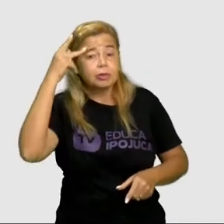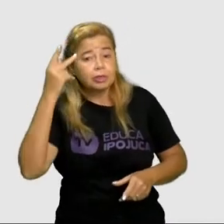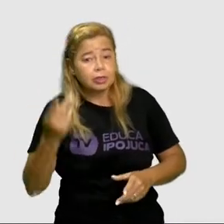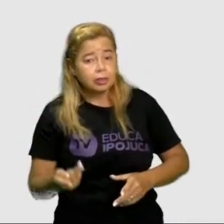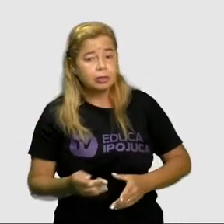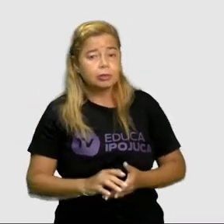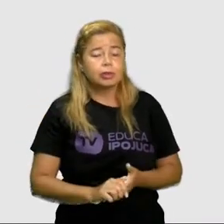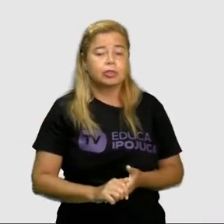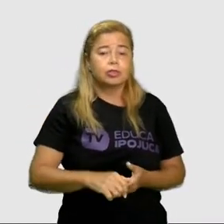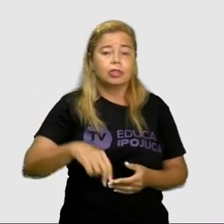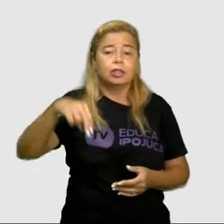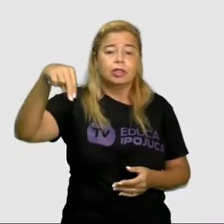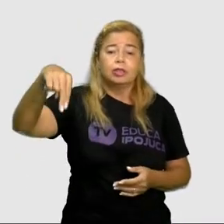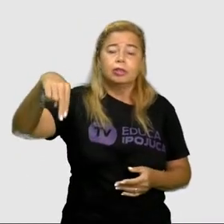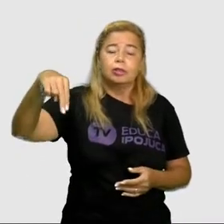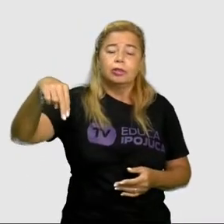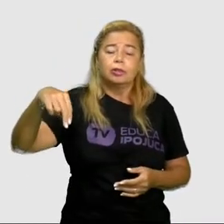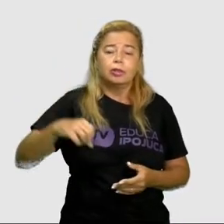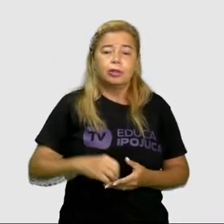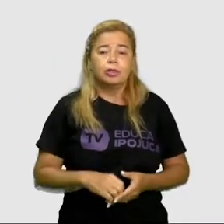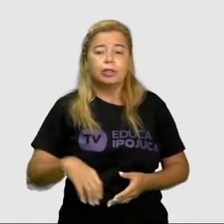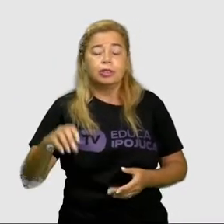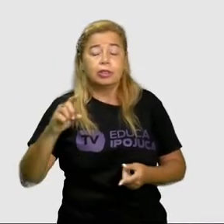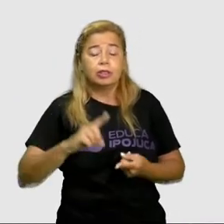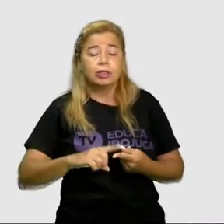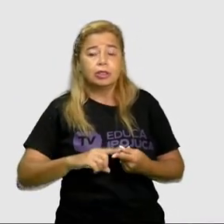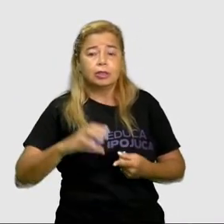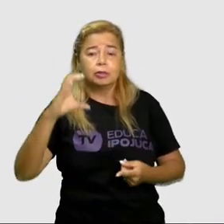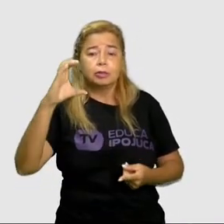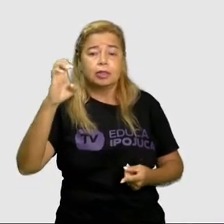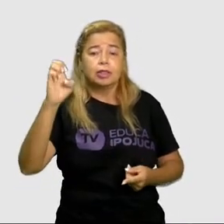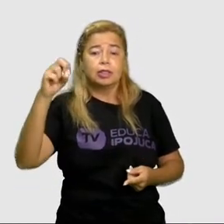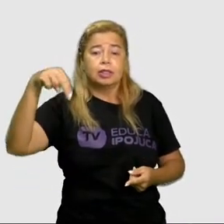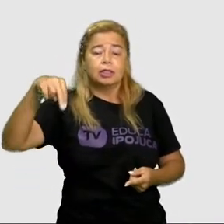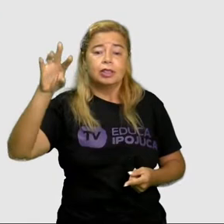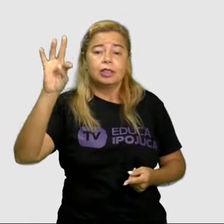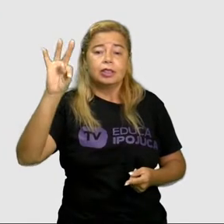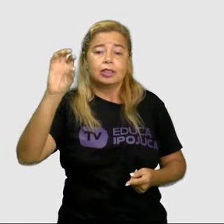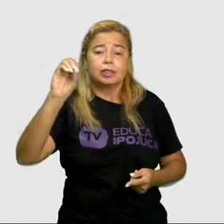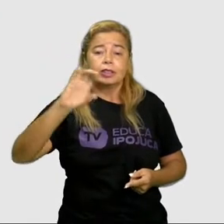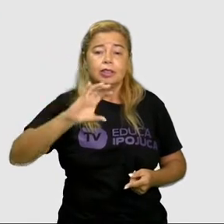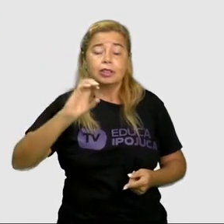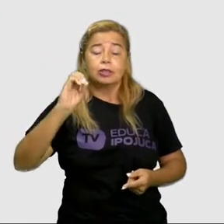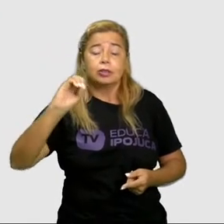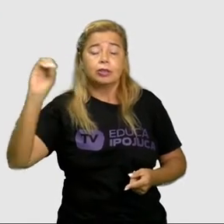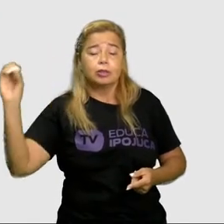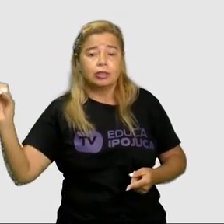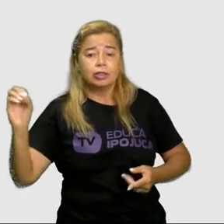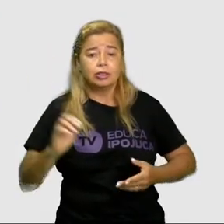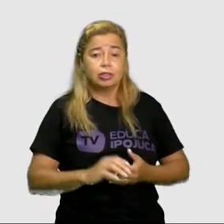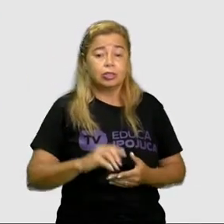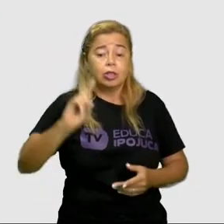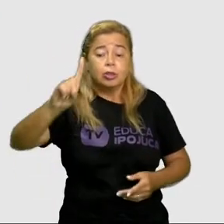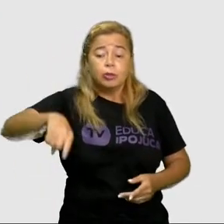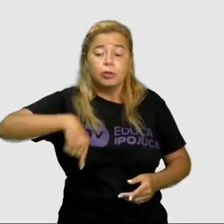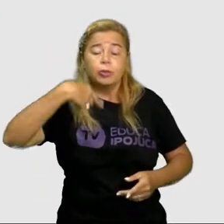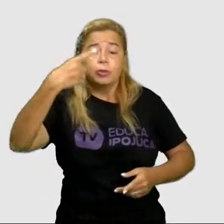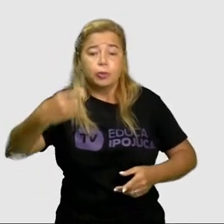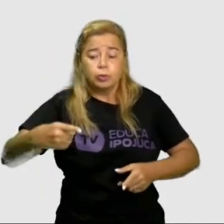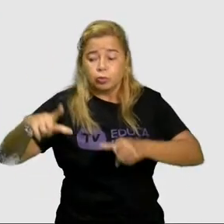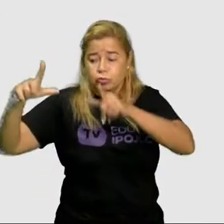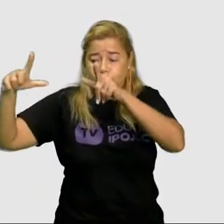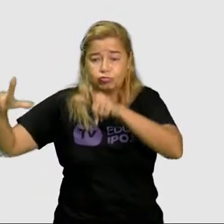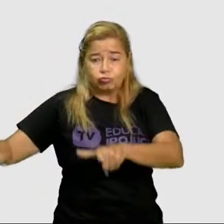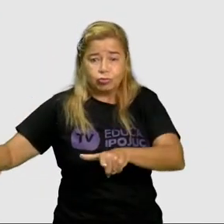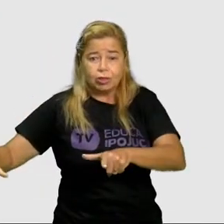região norte e centro-oeste, enquanto que em outros locais a gente vê que existe grande população